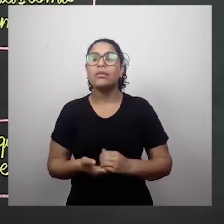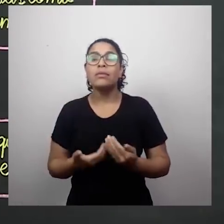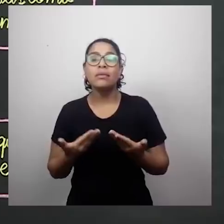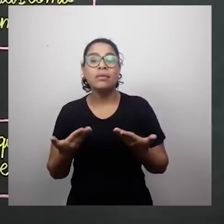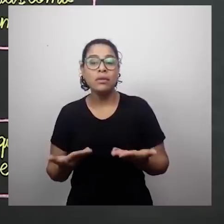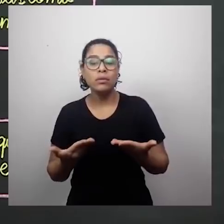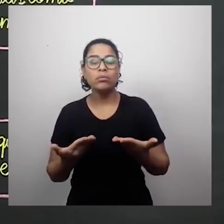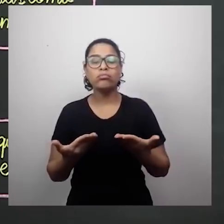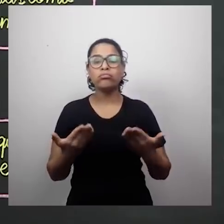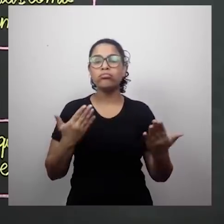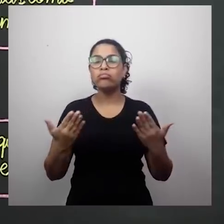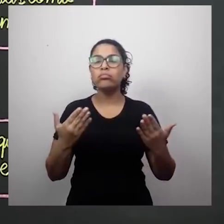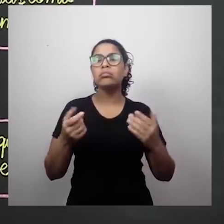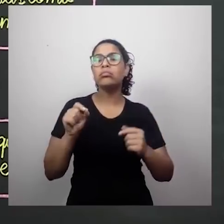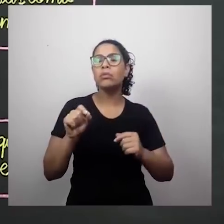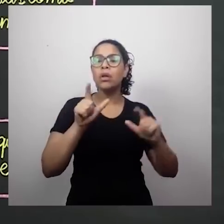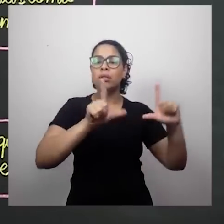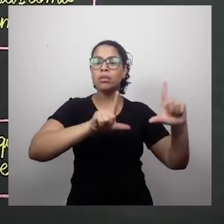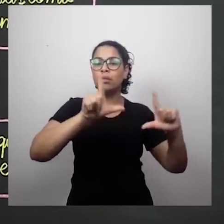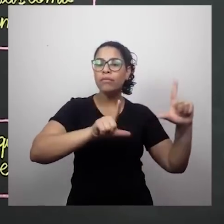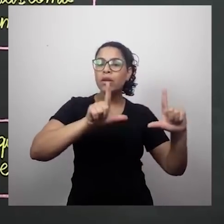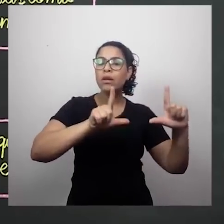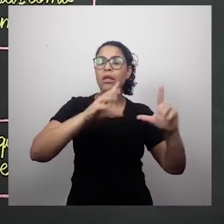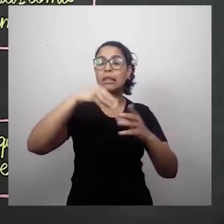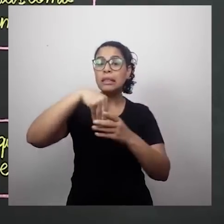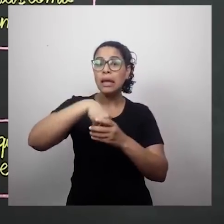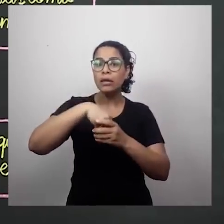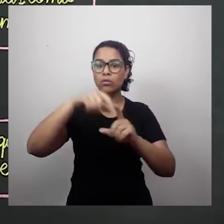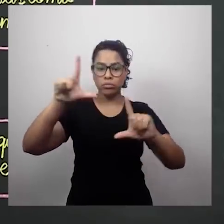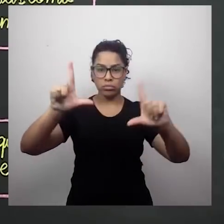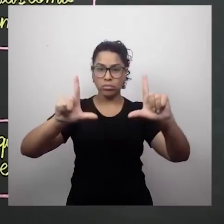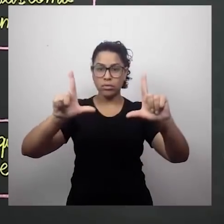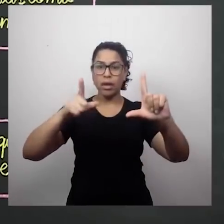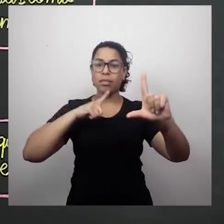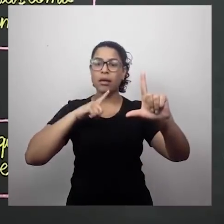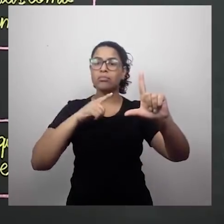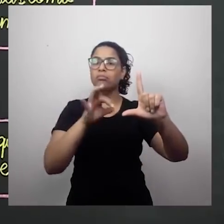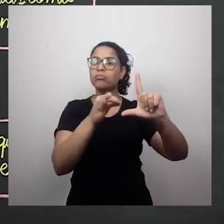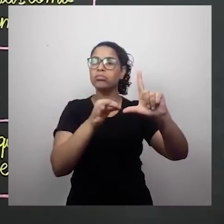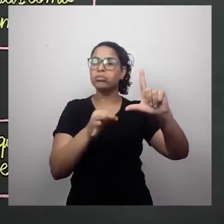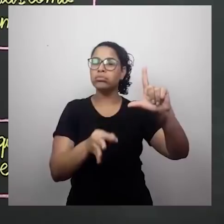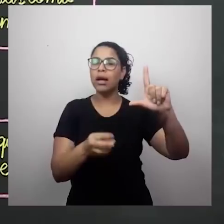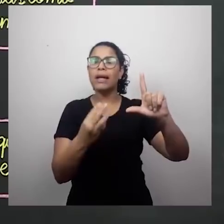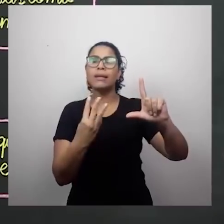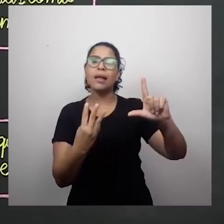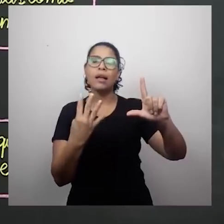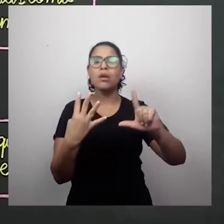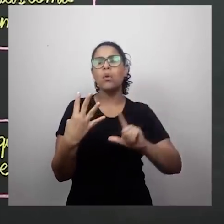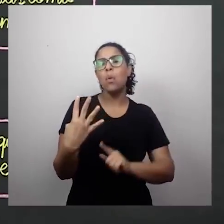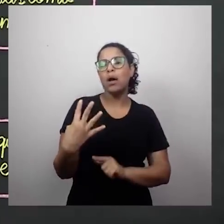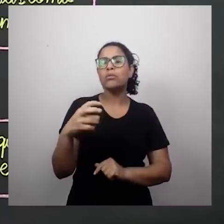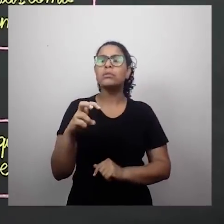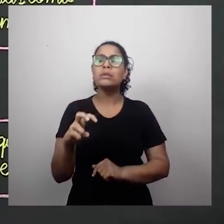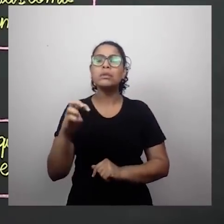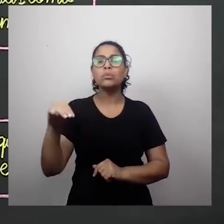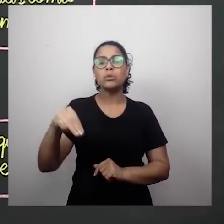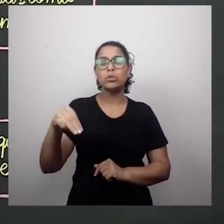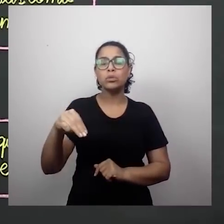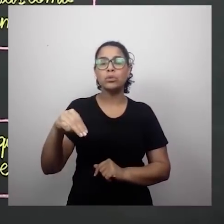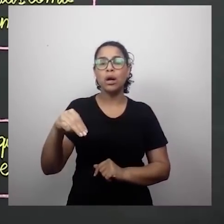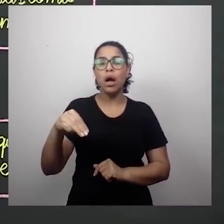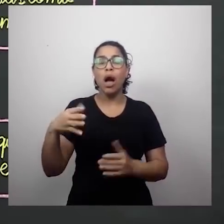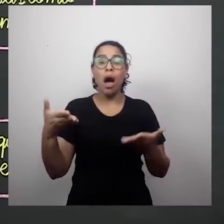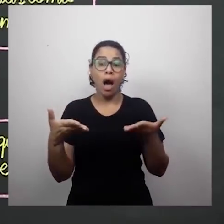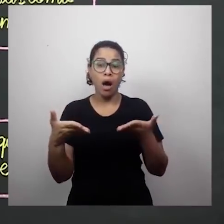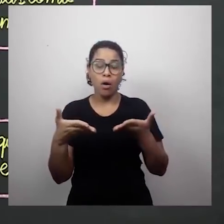associação com os gêneros televisuais, com a televisão, que dentro de um programa jornalístico, uma reportagem pode ter 3, 4, 5 minutos até. Já uma notícia ela vai ser